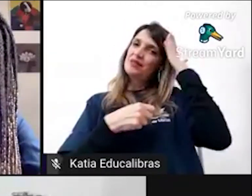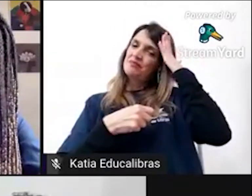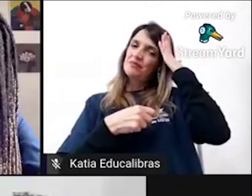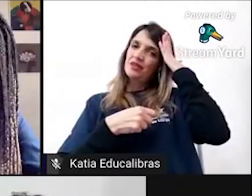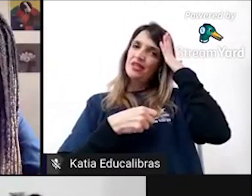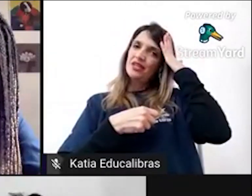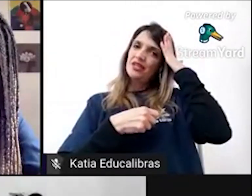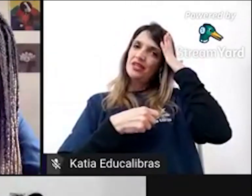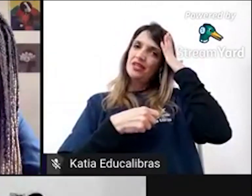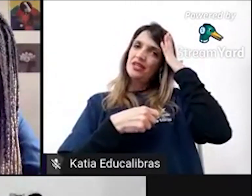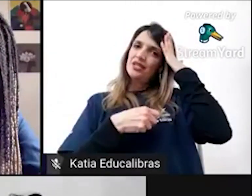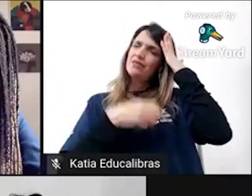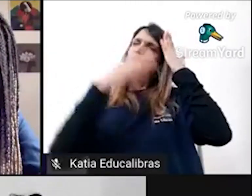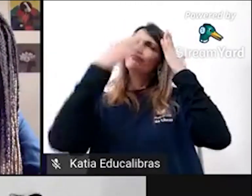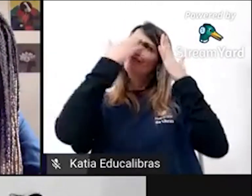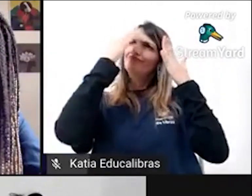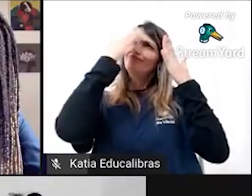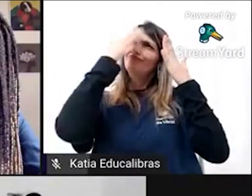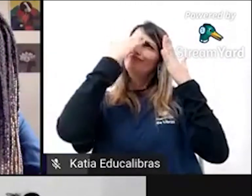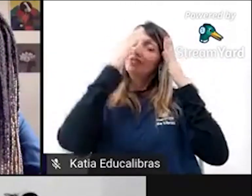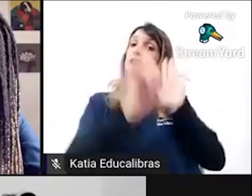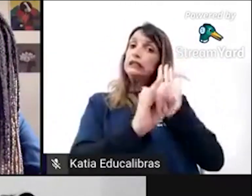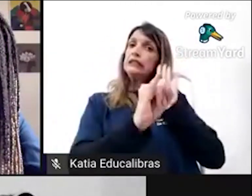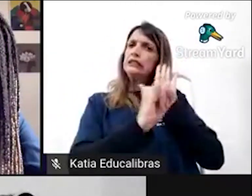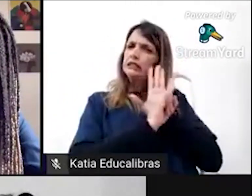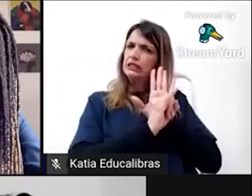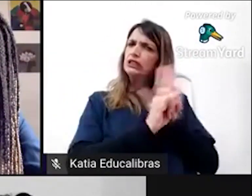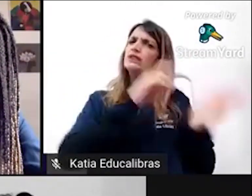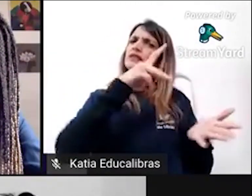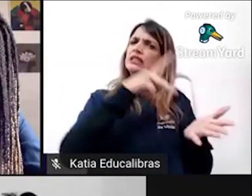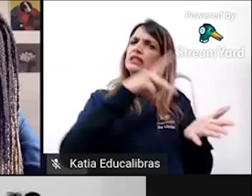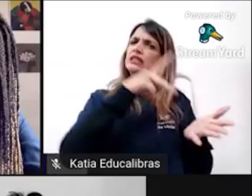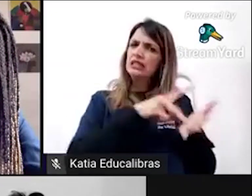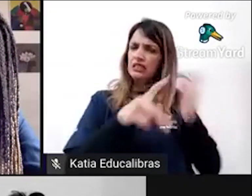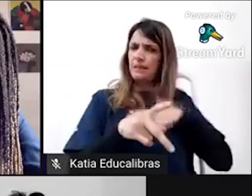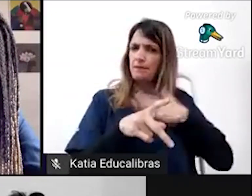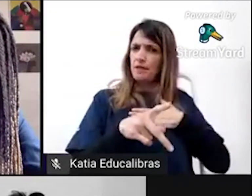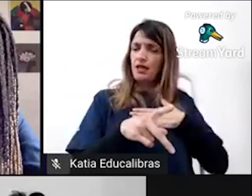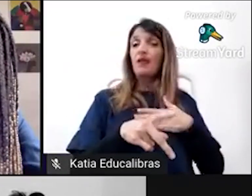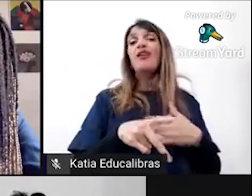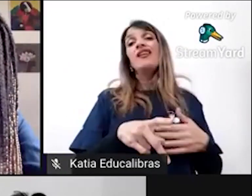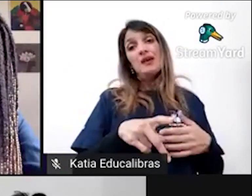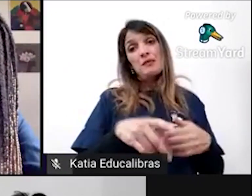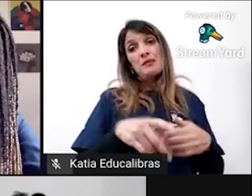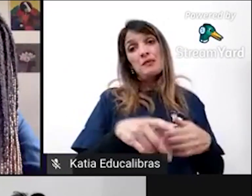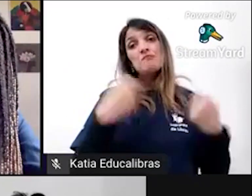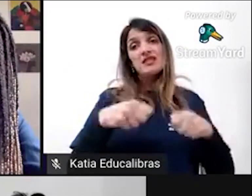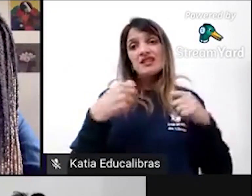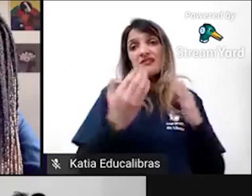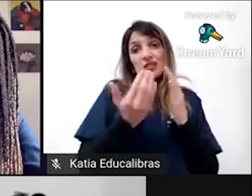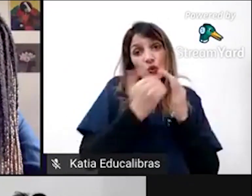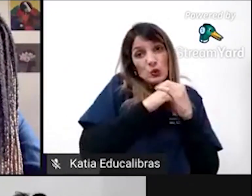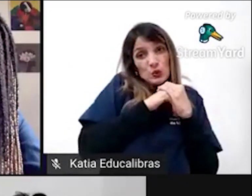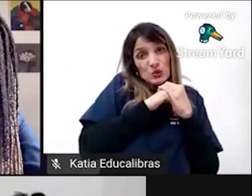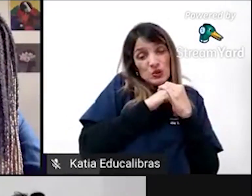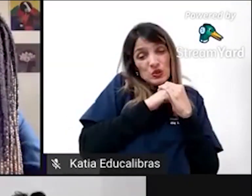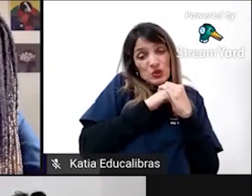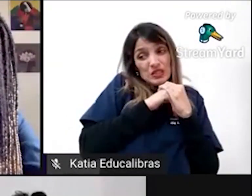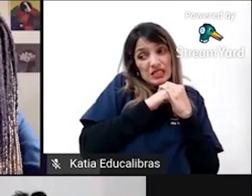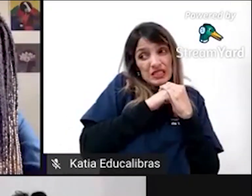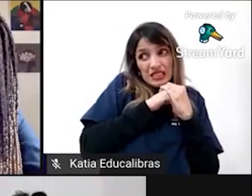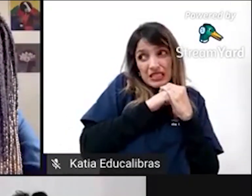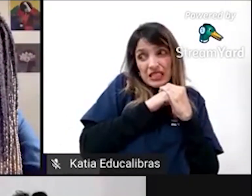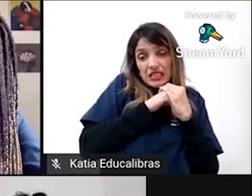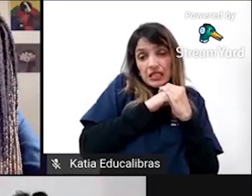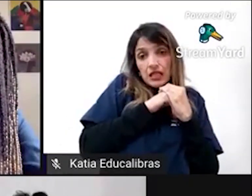reforçar, não é, a identidade que eu carregava comigo, ainda que escondida, ainda que ocultada pela própria história do